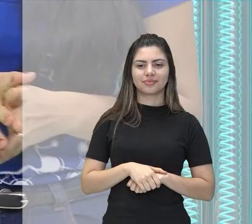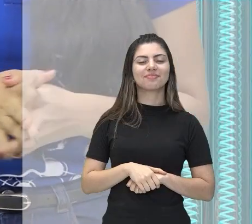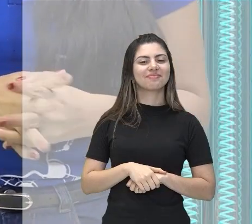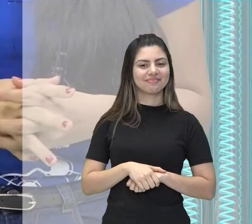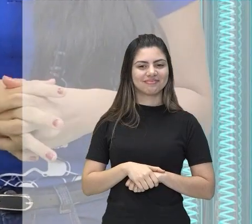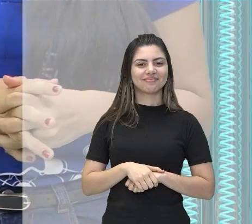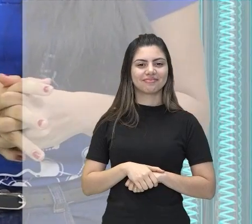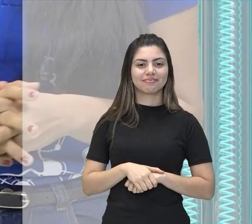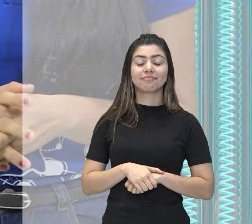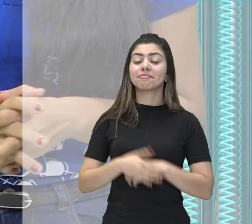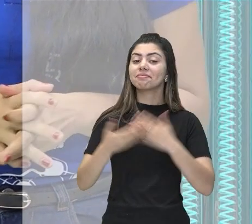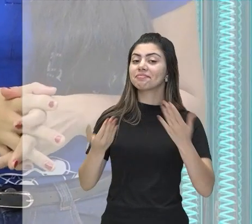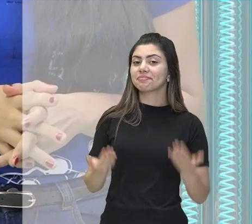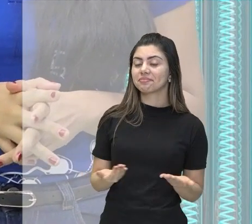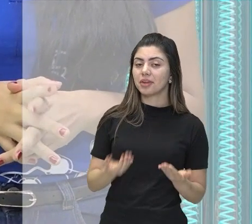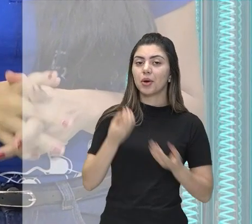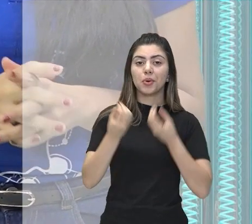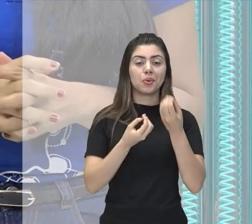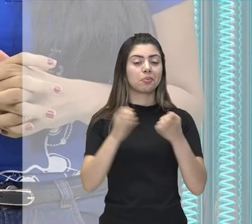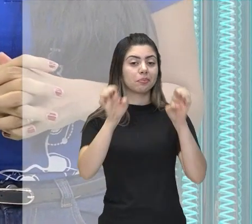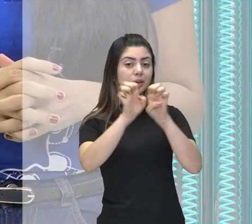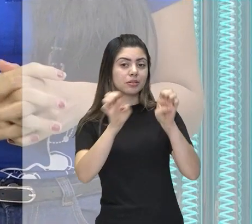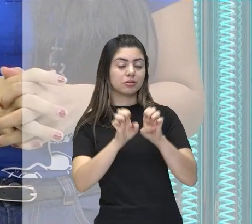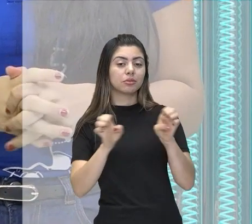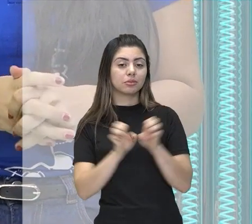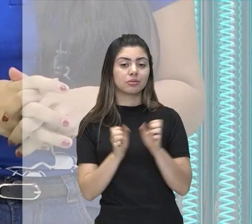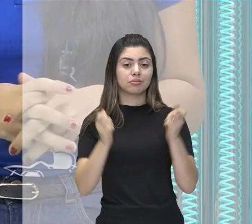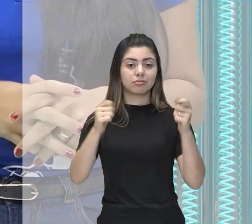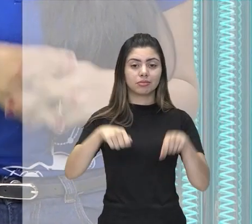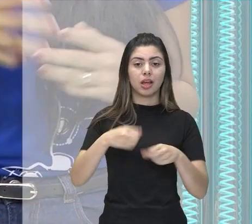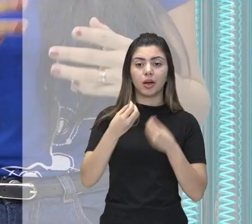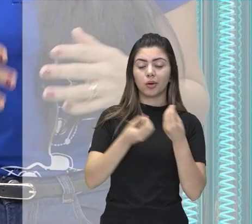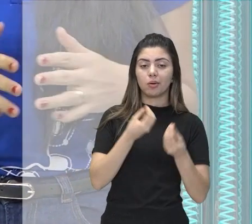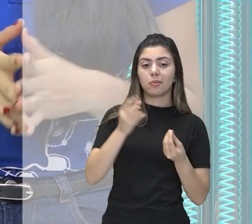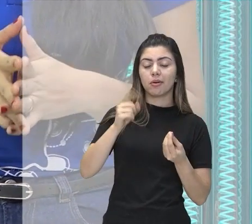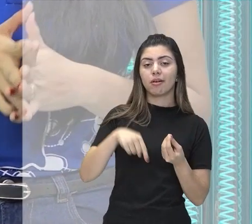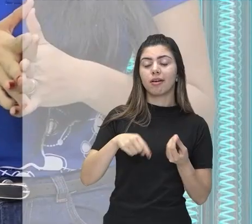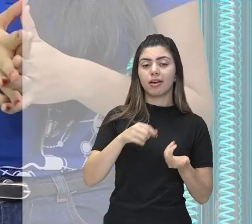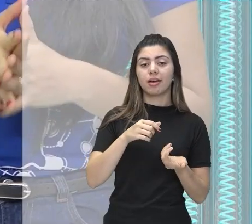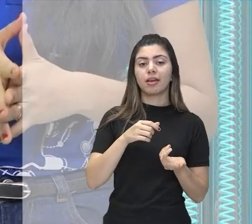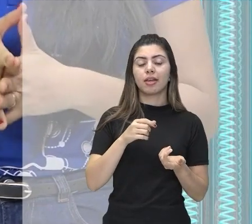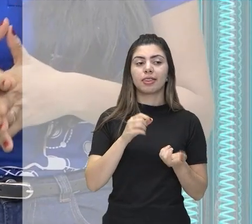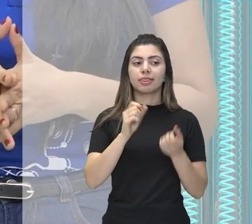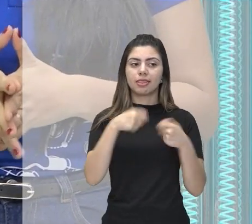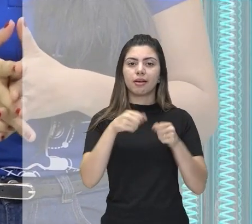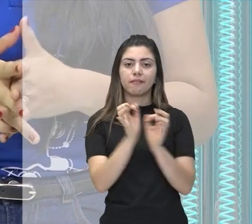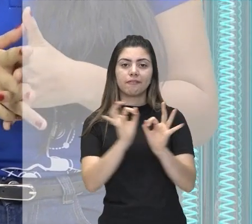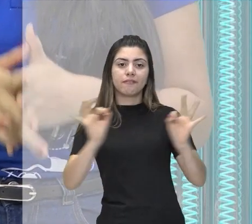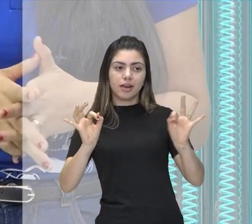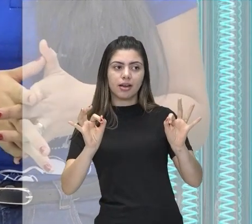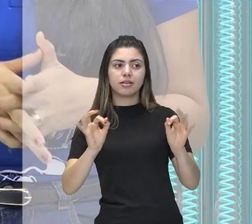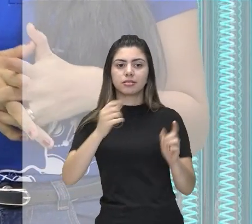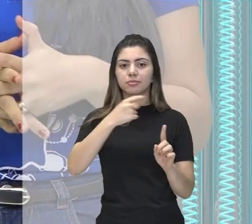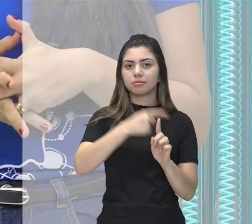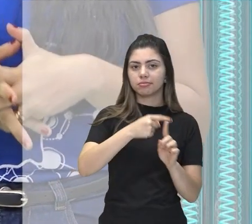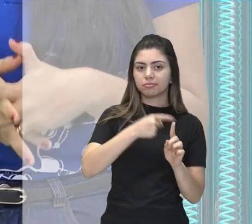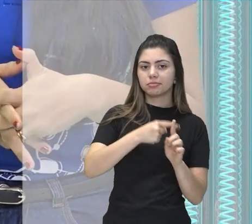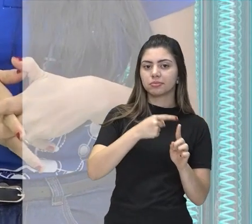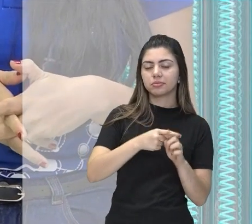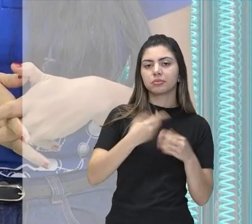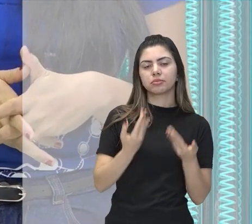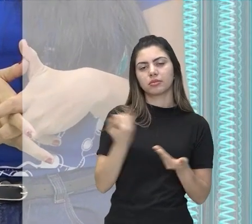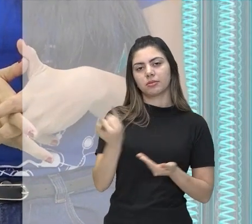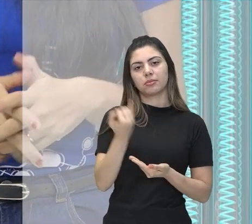Então, a estrutura da forma afirmativa simples, de frases afirmativas, é importante, né, a gente